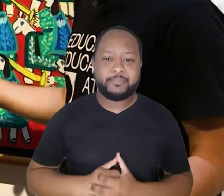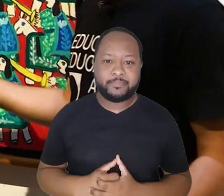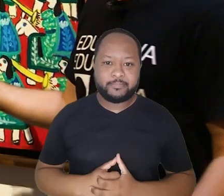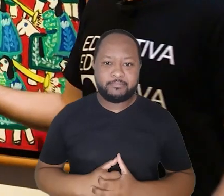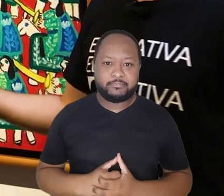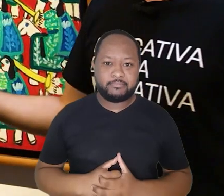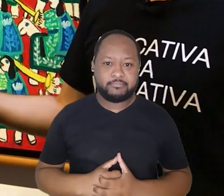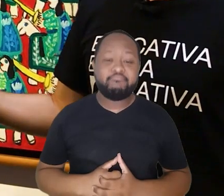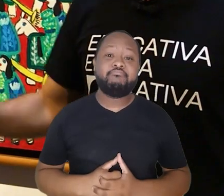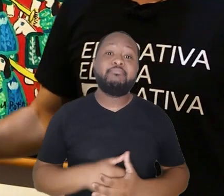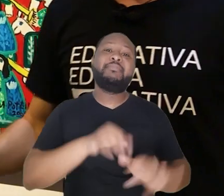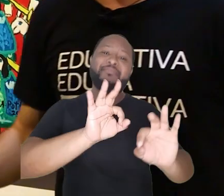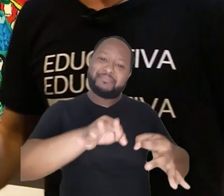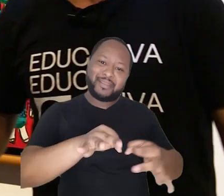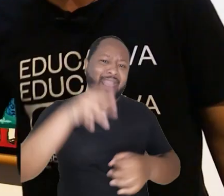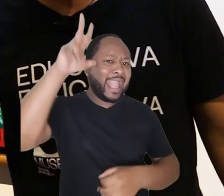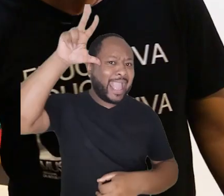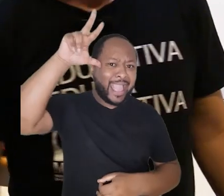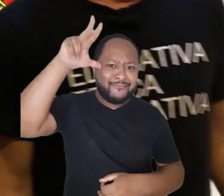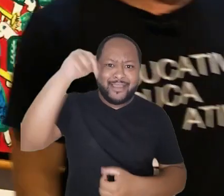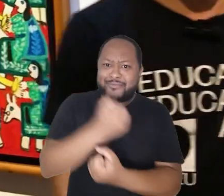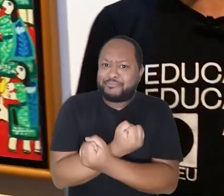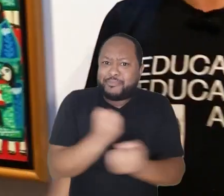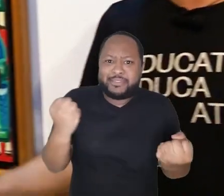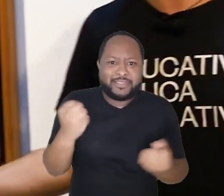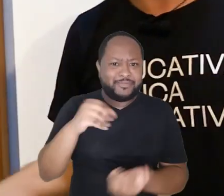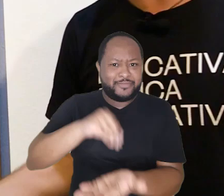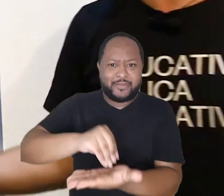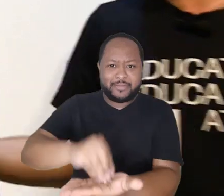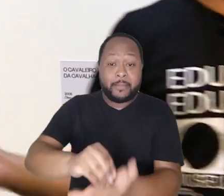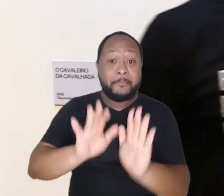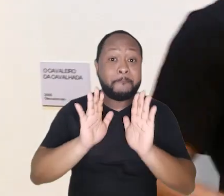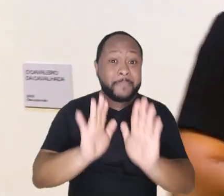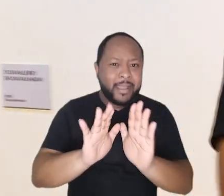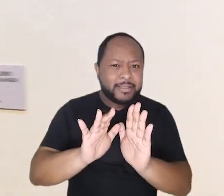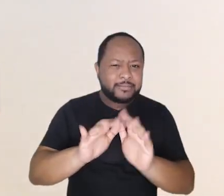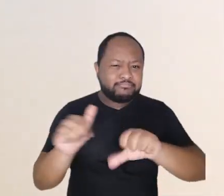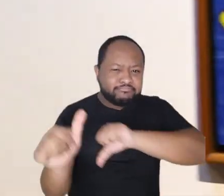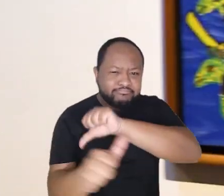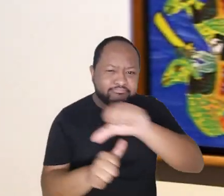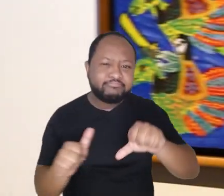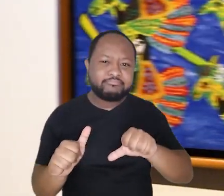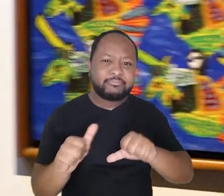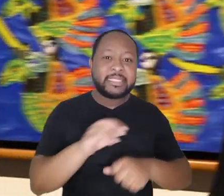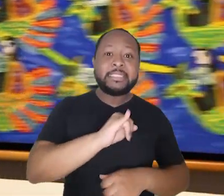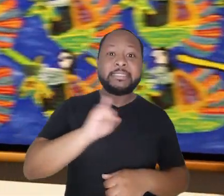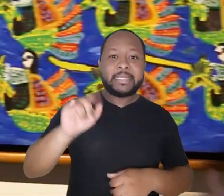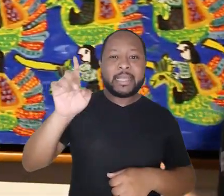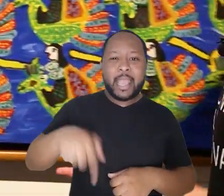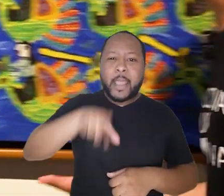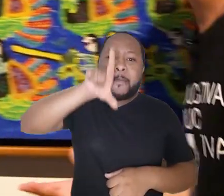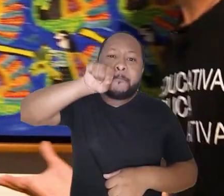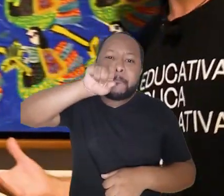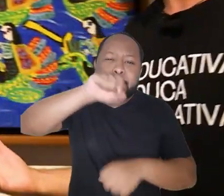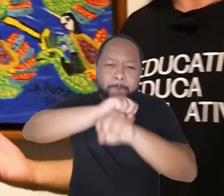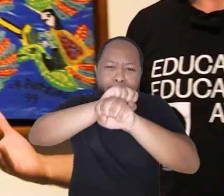cavalhada? Cavalo, ótimo. E se eu falasse que, na verdade, em vez de ser uma cavalhada, vai ser uma